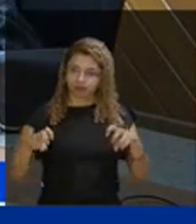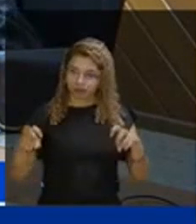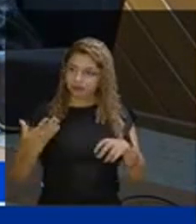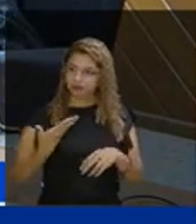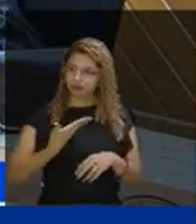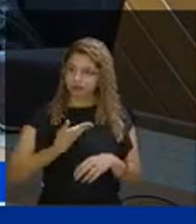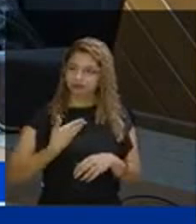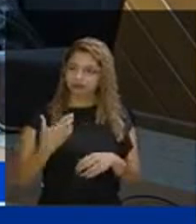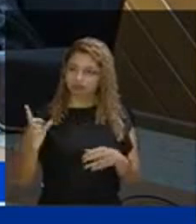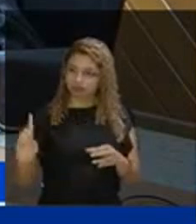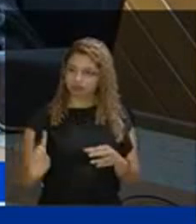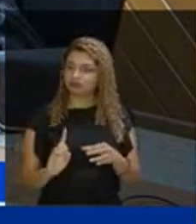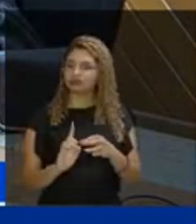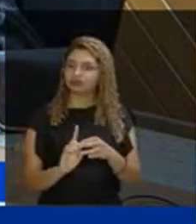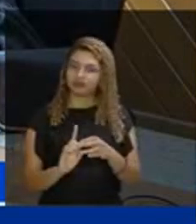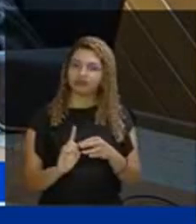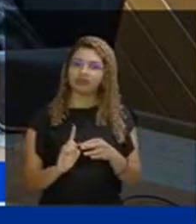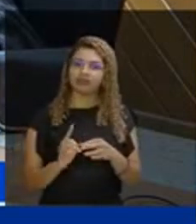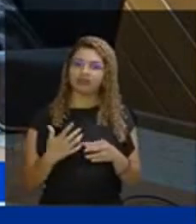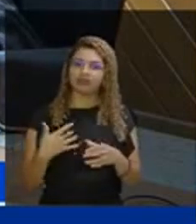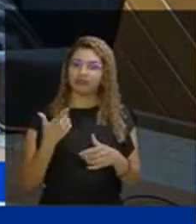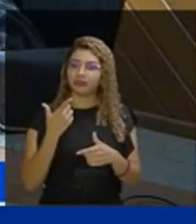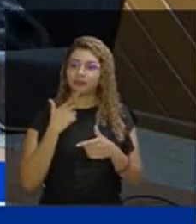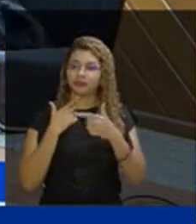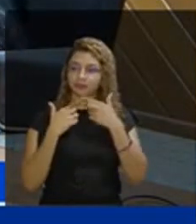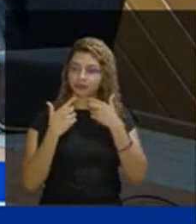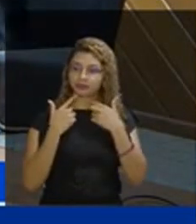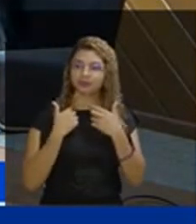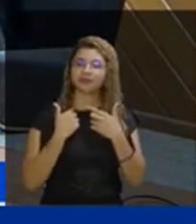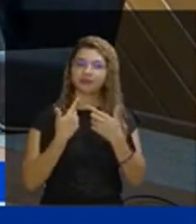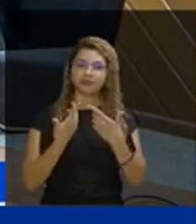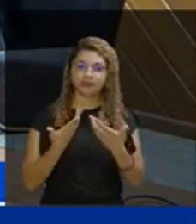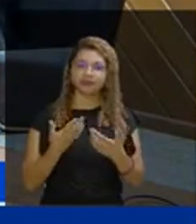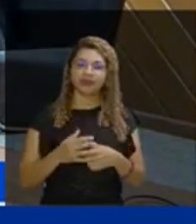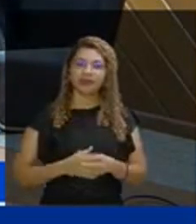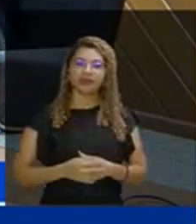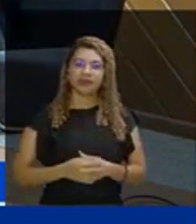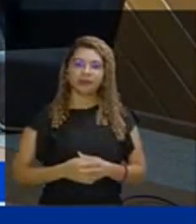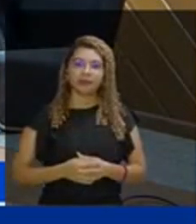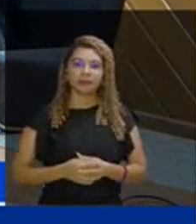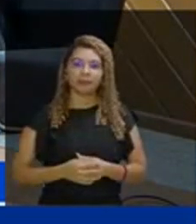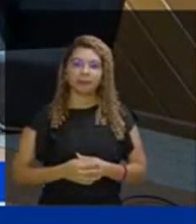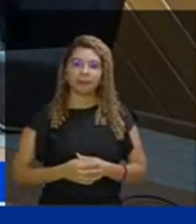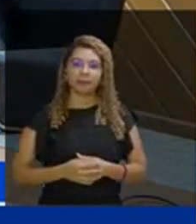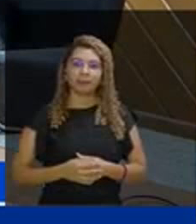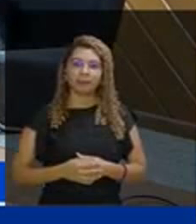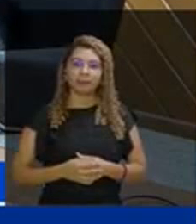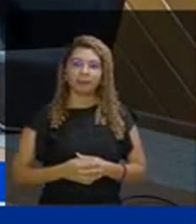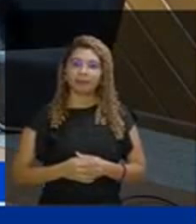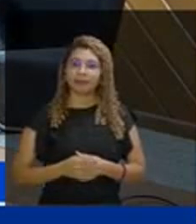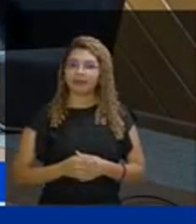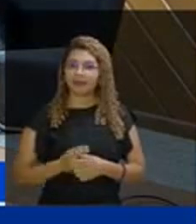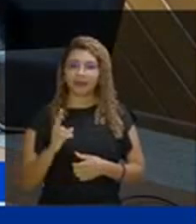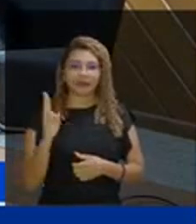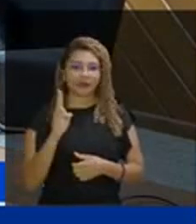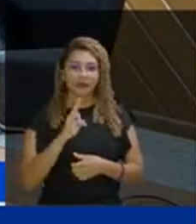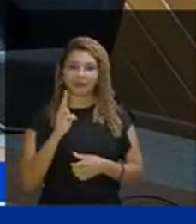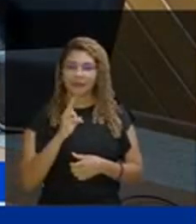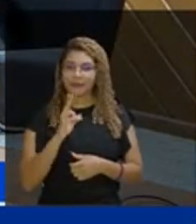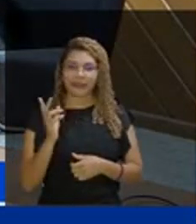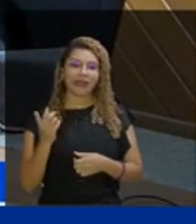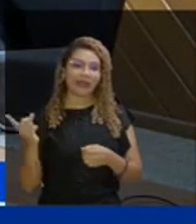corte, desejo a Vossa Excelência o mais